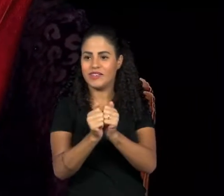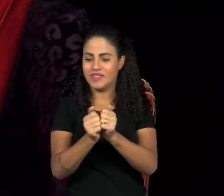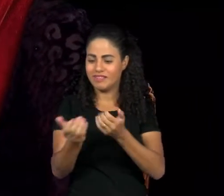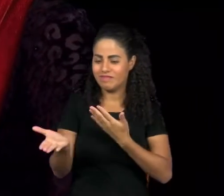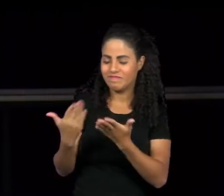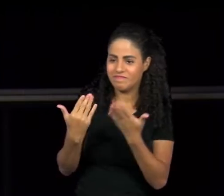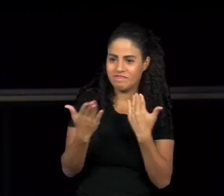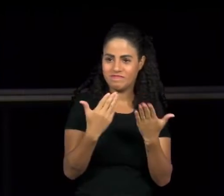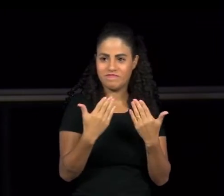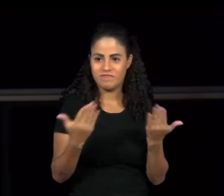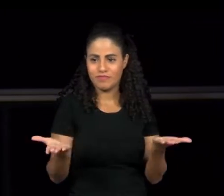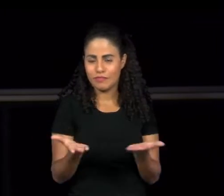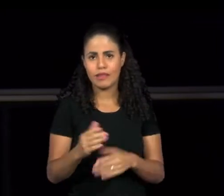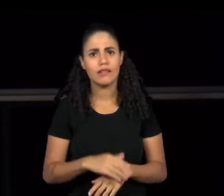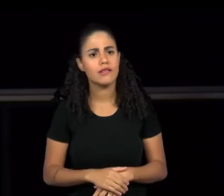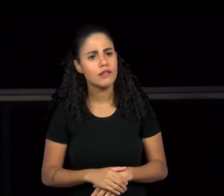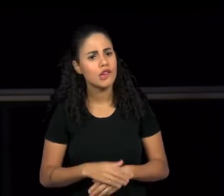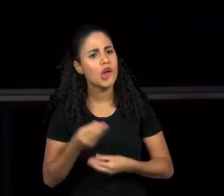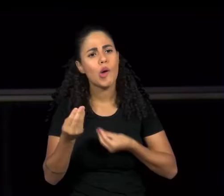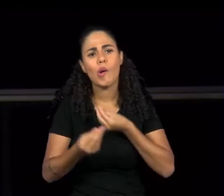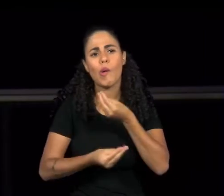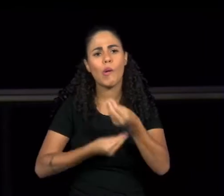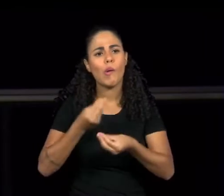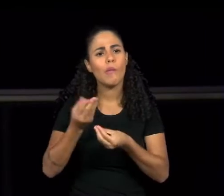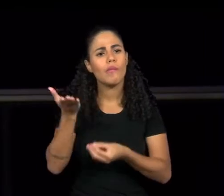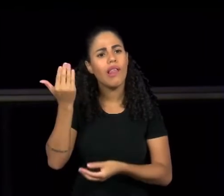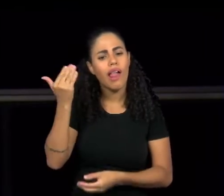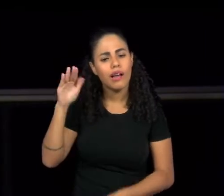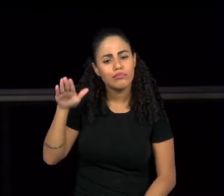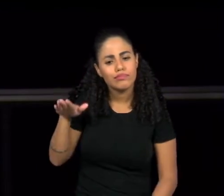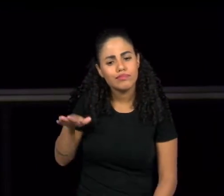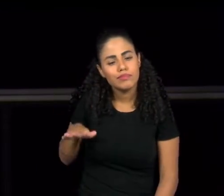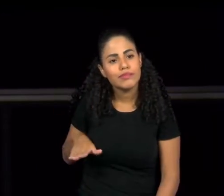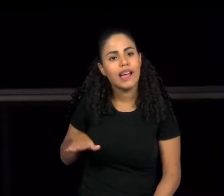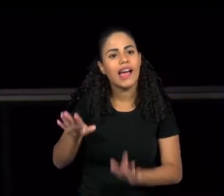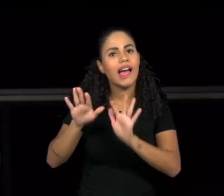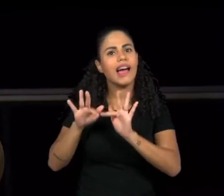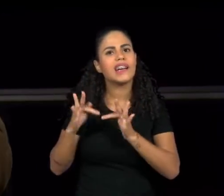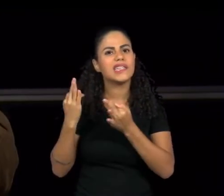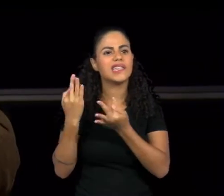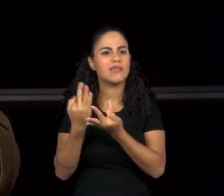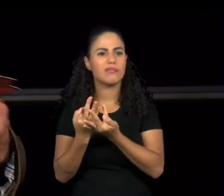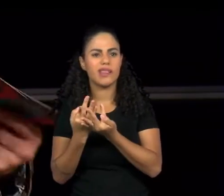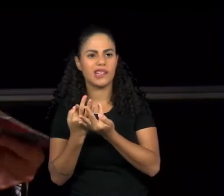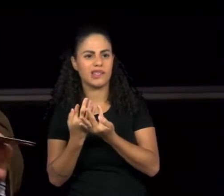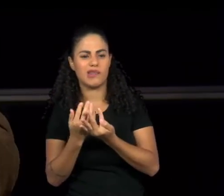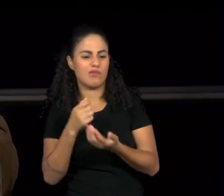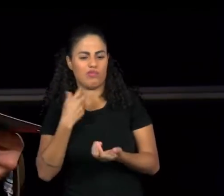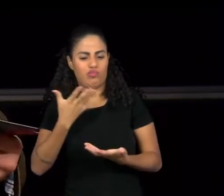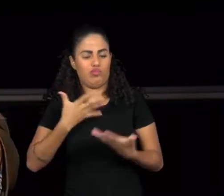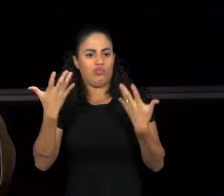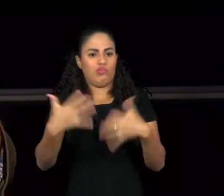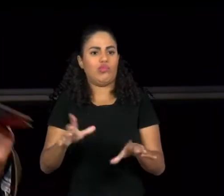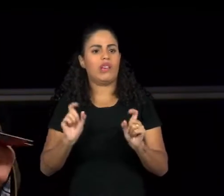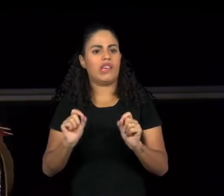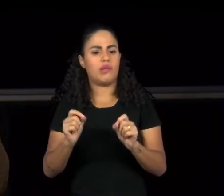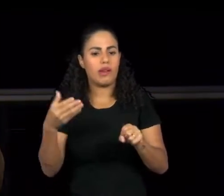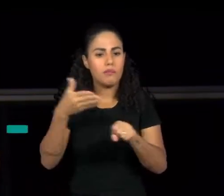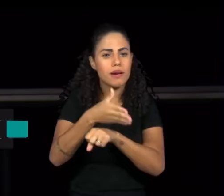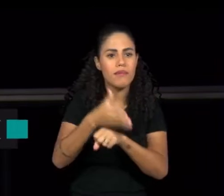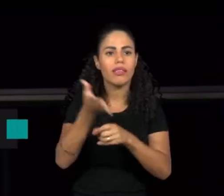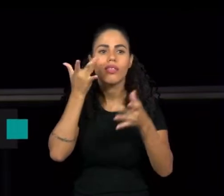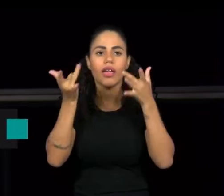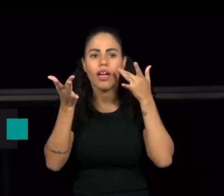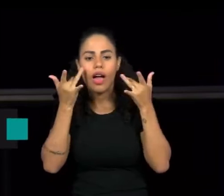Muito obrigada. Esther, como era comum na época da sua infância, as famílias não gostavam que os filhos se envolvessem com teatro, cinema, música, artes de